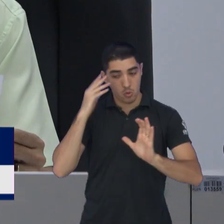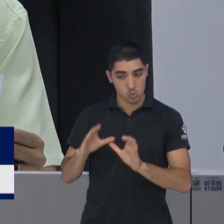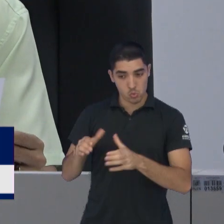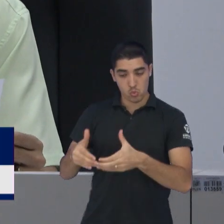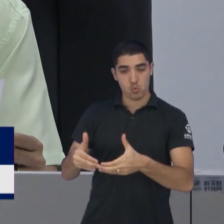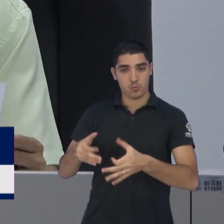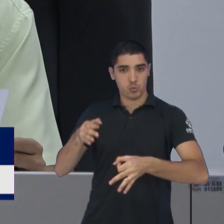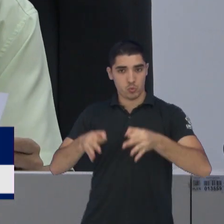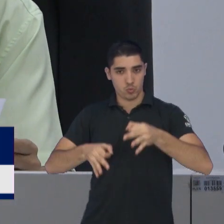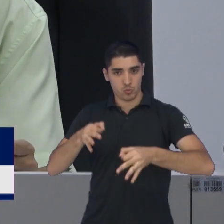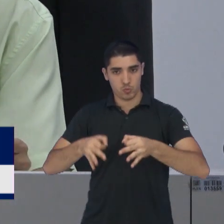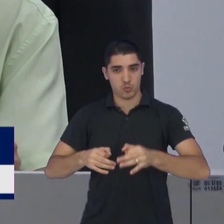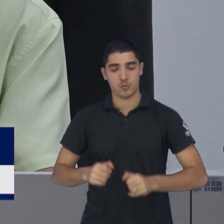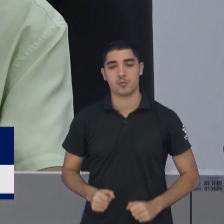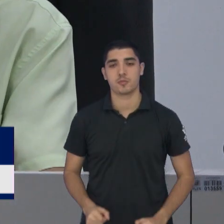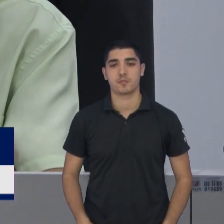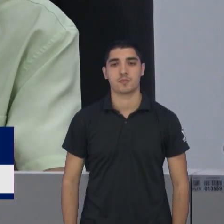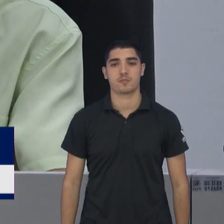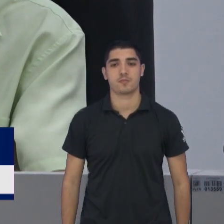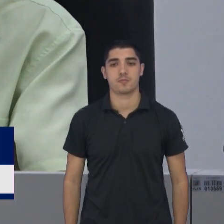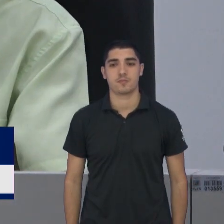Comissão de Justiça.